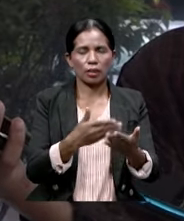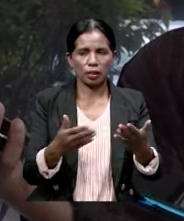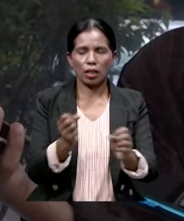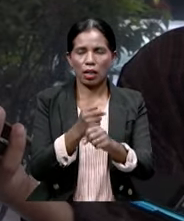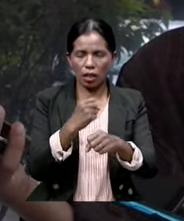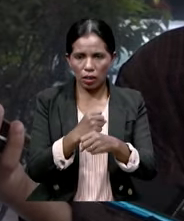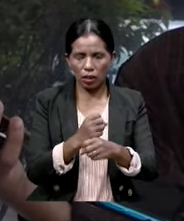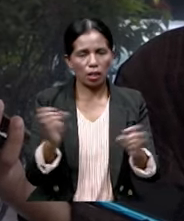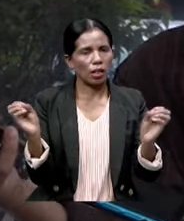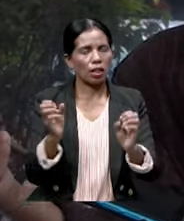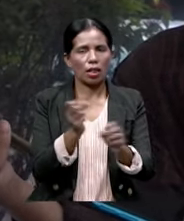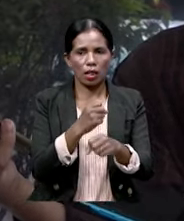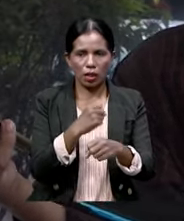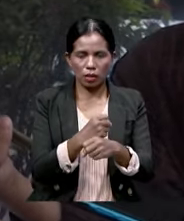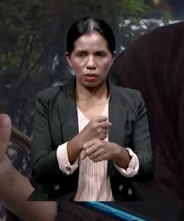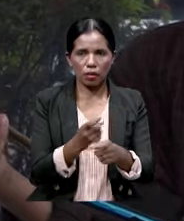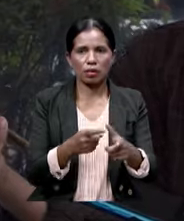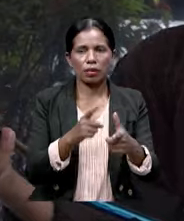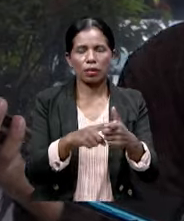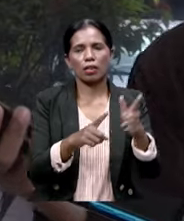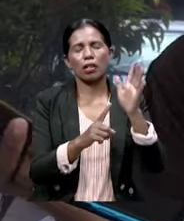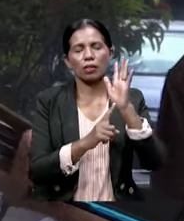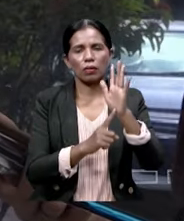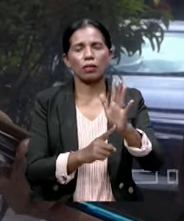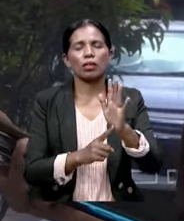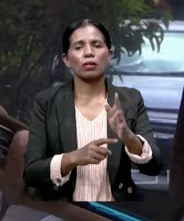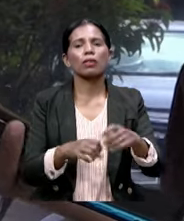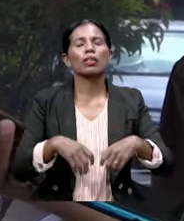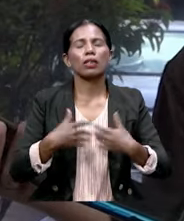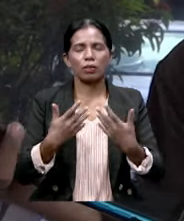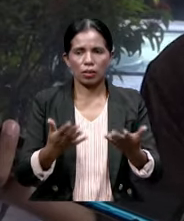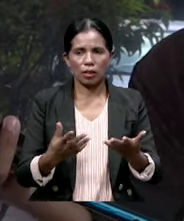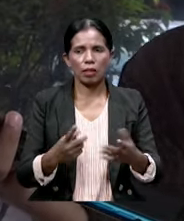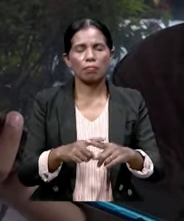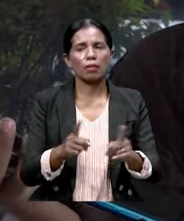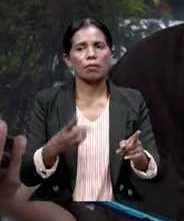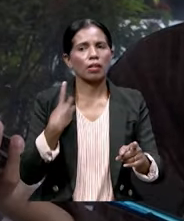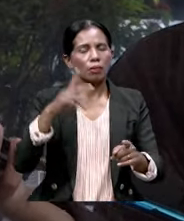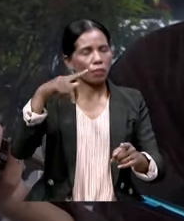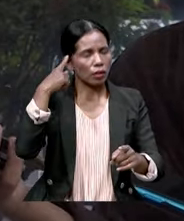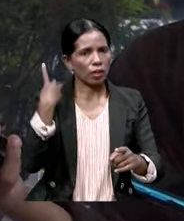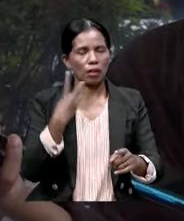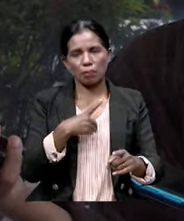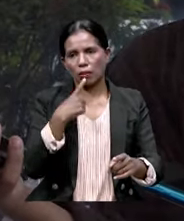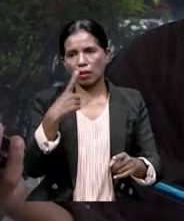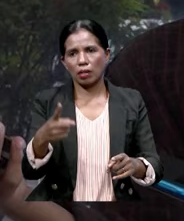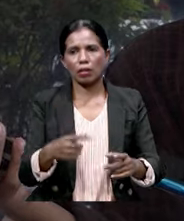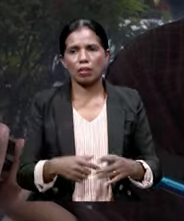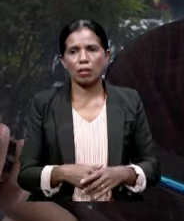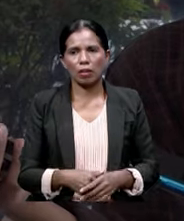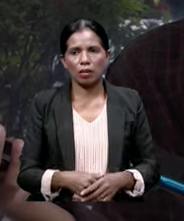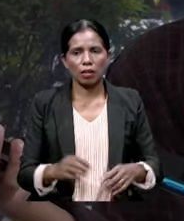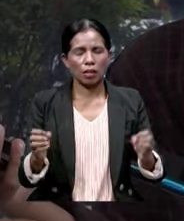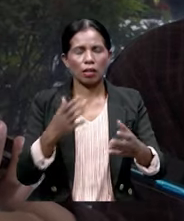halo ni ne presentasi ne to hira ona mabe ami politik ami label badal o idene laia